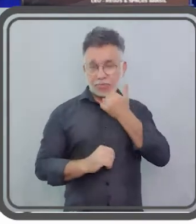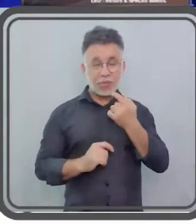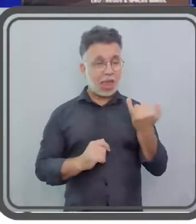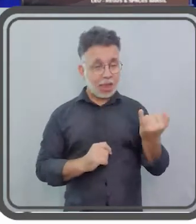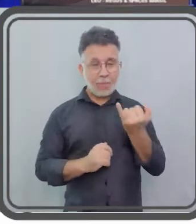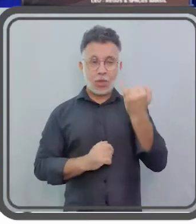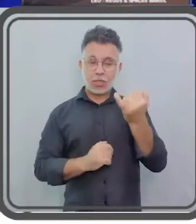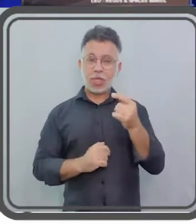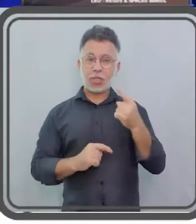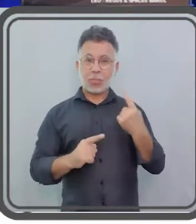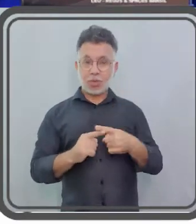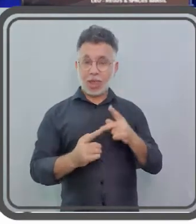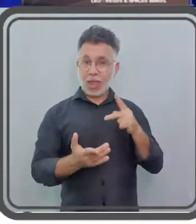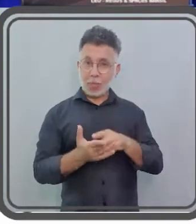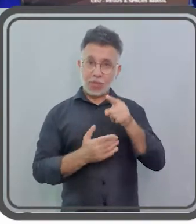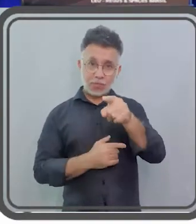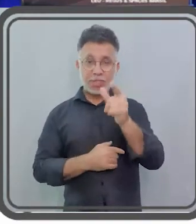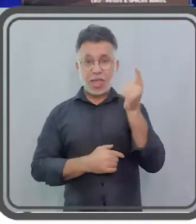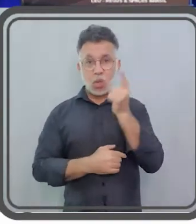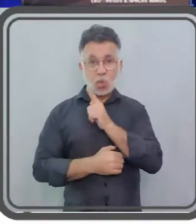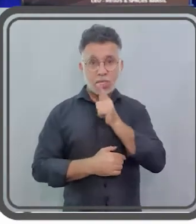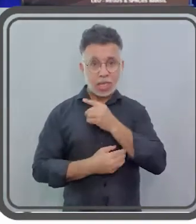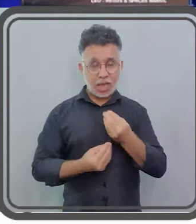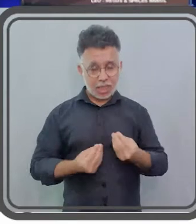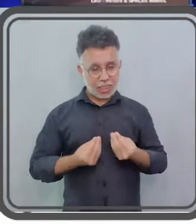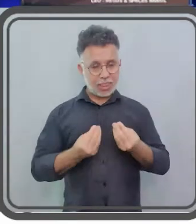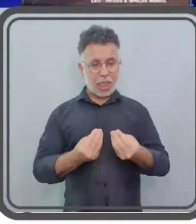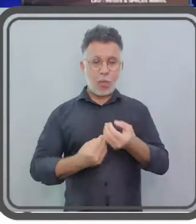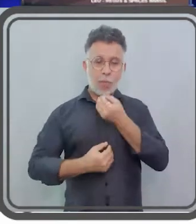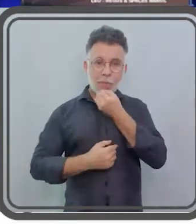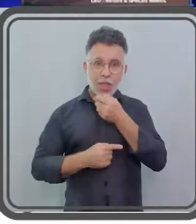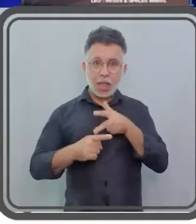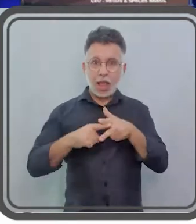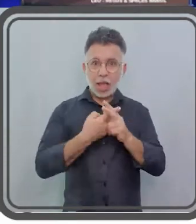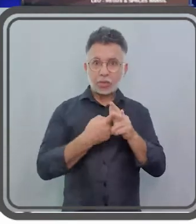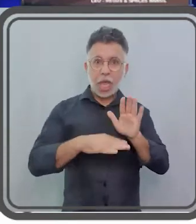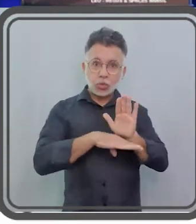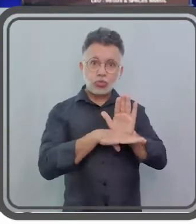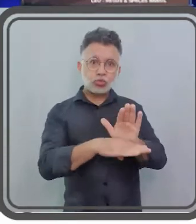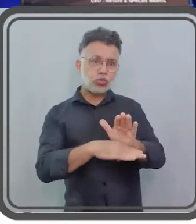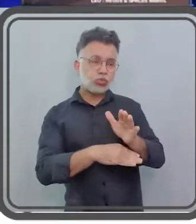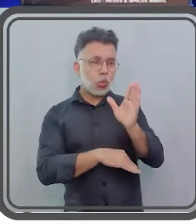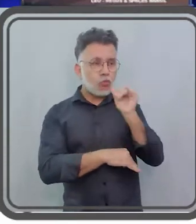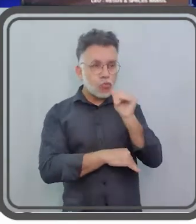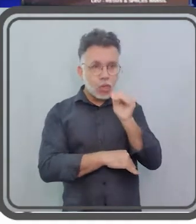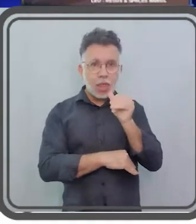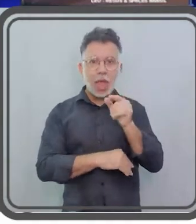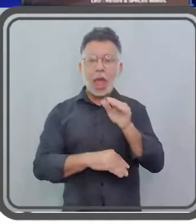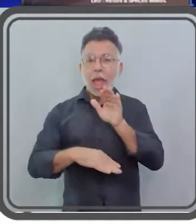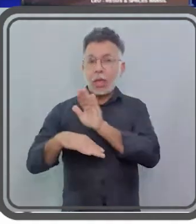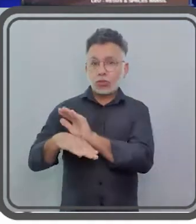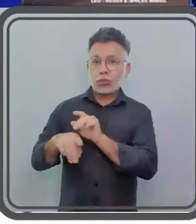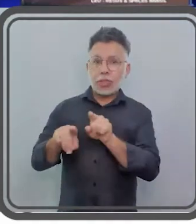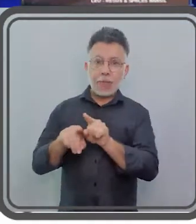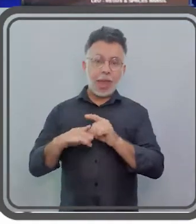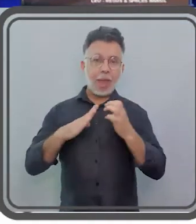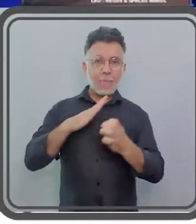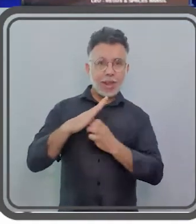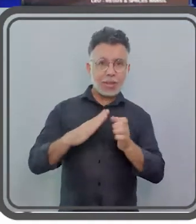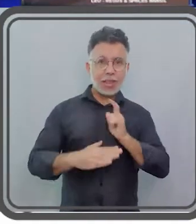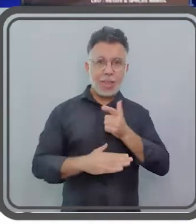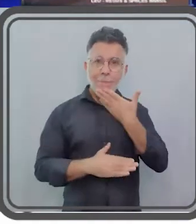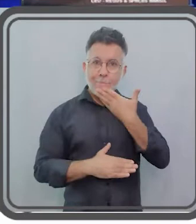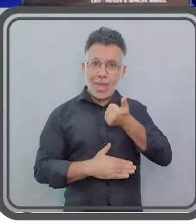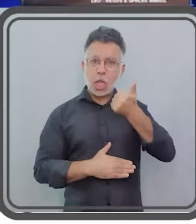realmente você consegue trazer uma ferramenta que ajuda o funcionário, ajuda a empresa a ter uma melhor